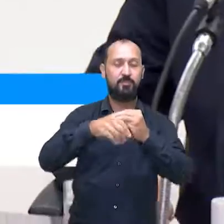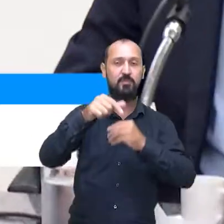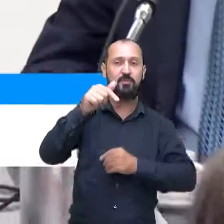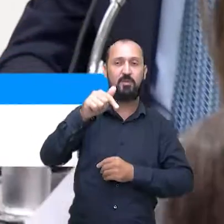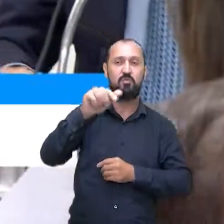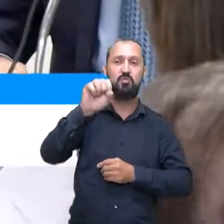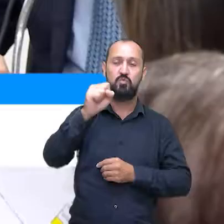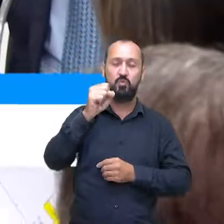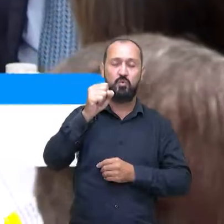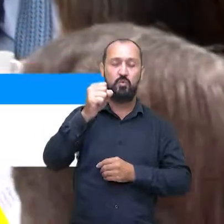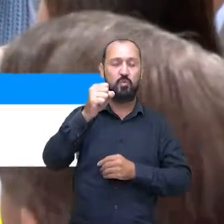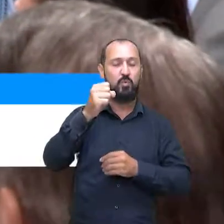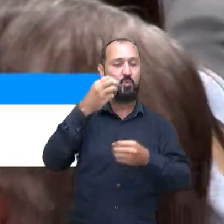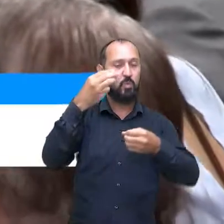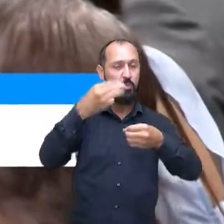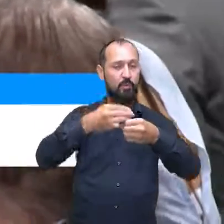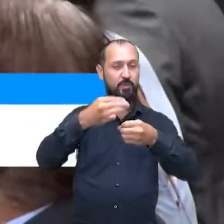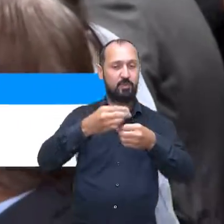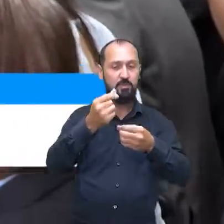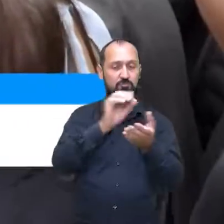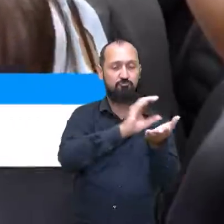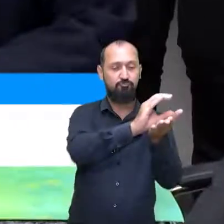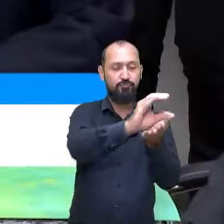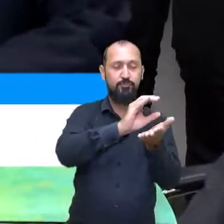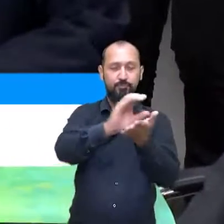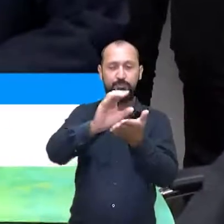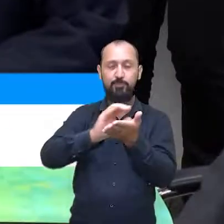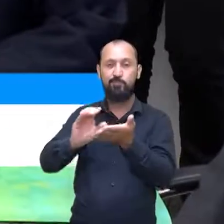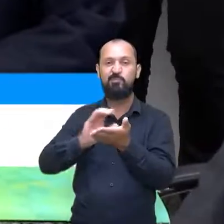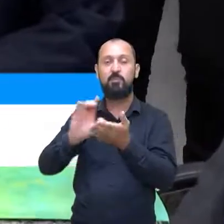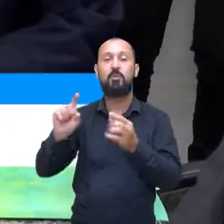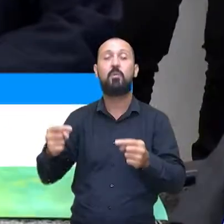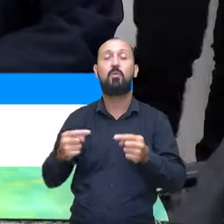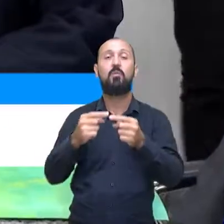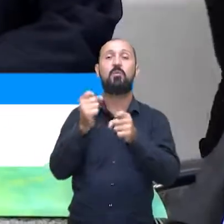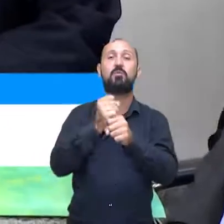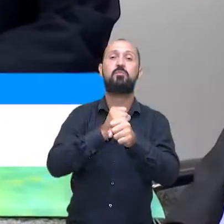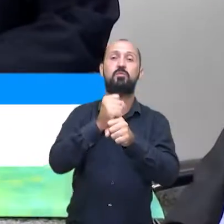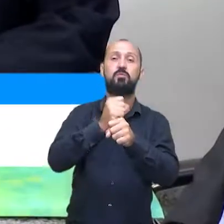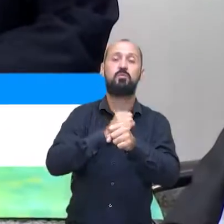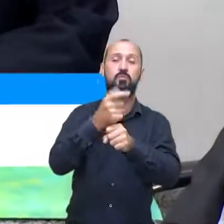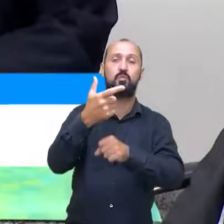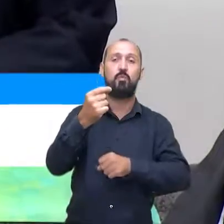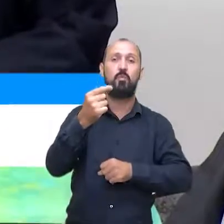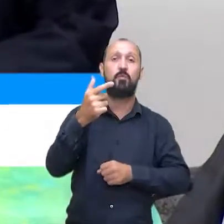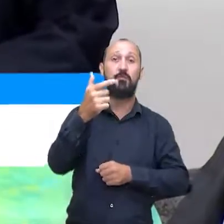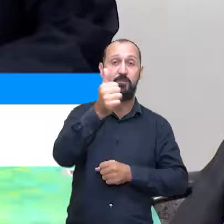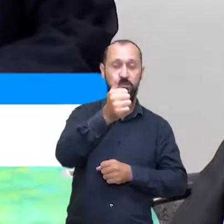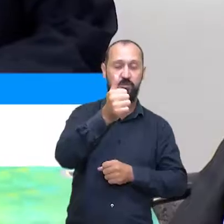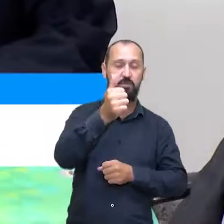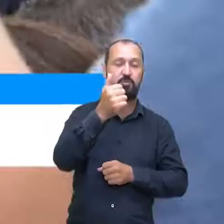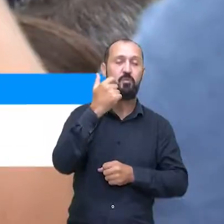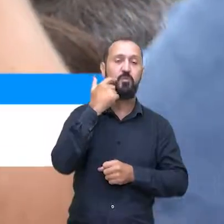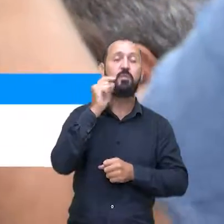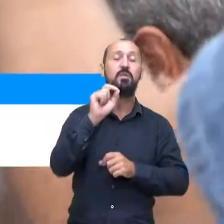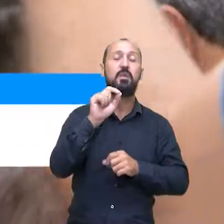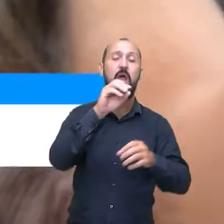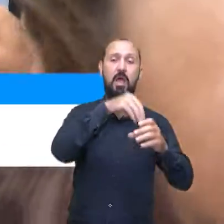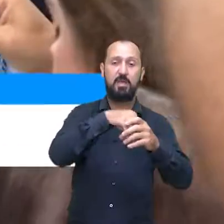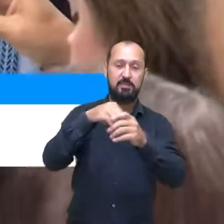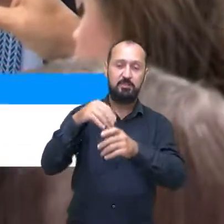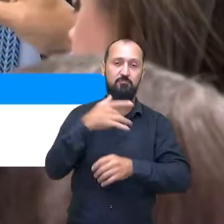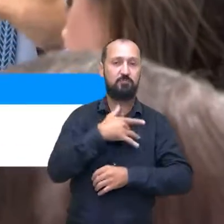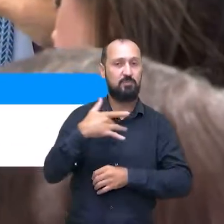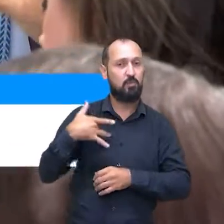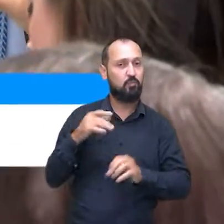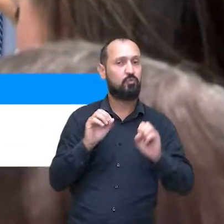para os 79 municípios de Mato Grosso do Sul. Os recursos são referentes ao ano de 2021 e atenderão